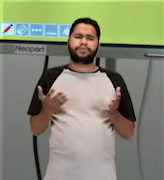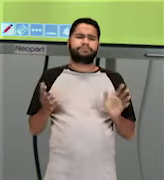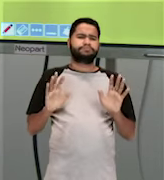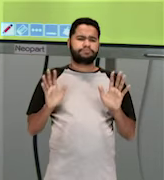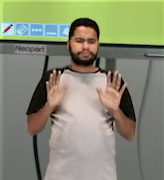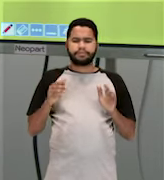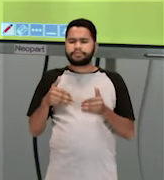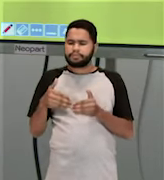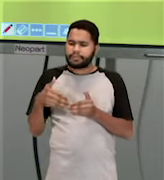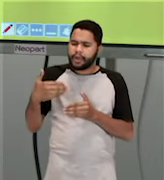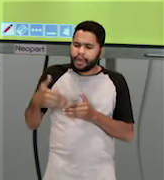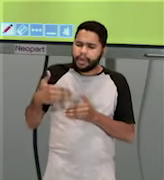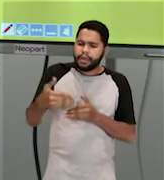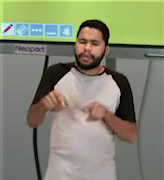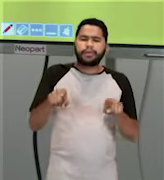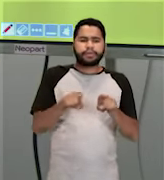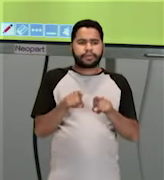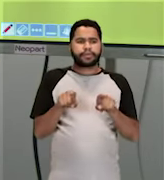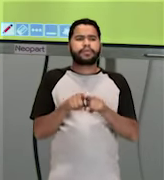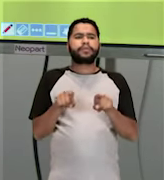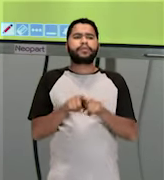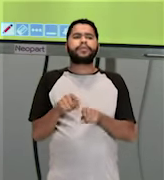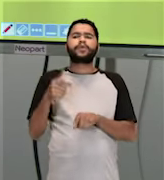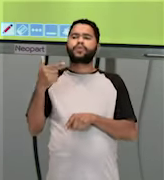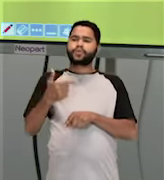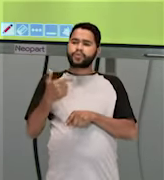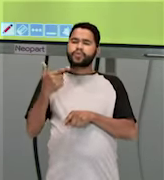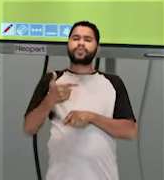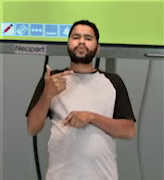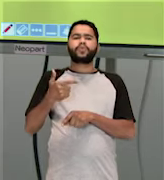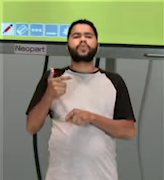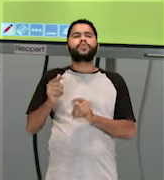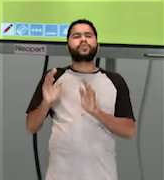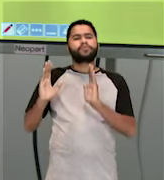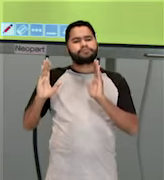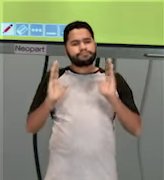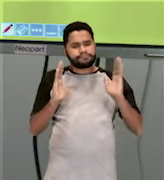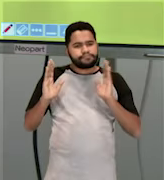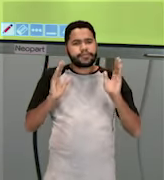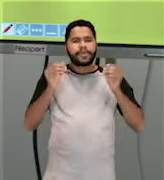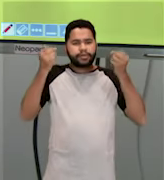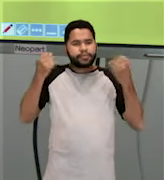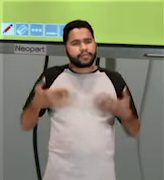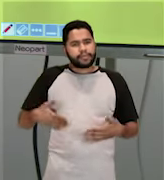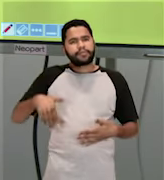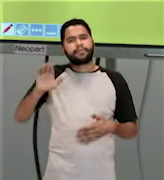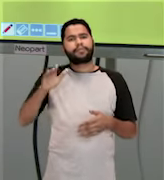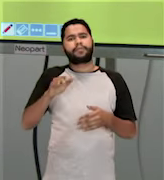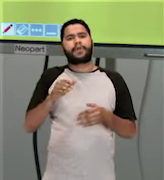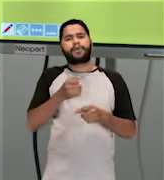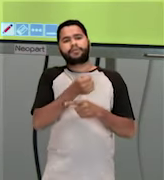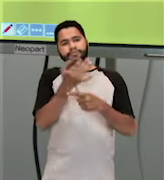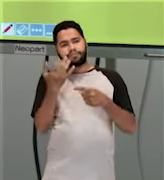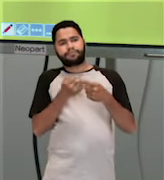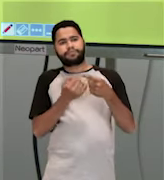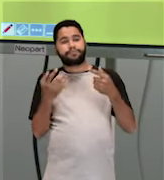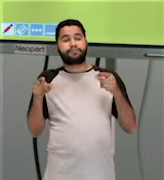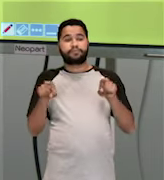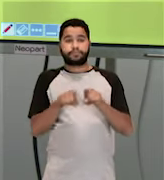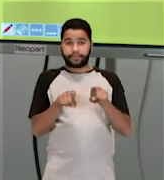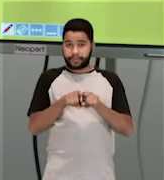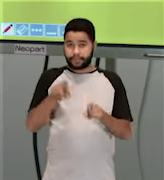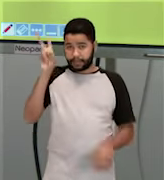Provavelmente na próxima aula a gente vai ter um segundo momento onde a gente vai trabalhar um pouco mais sobre frações. Assim como,